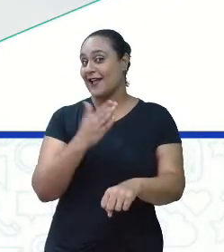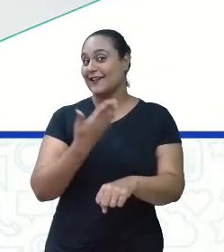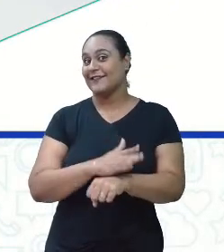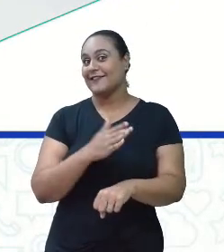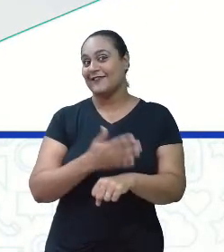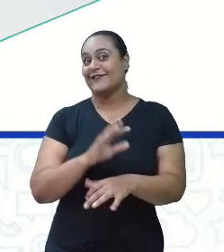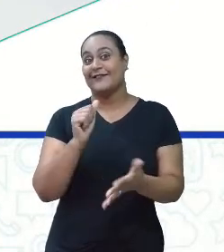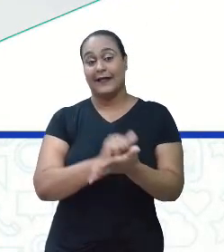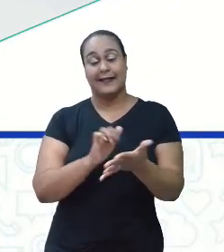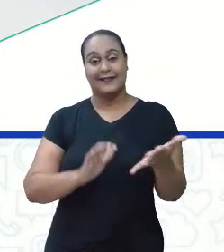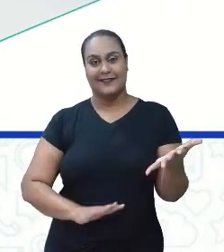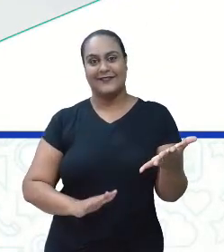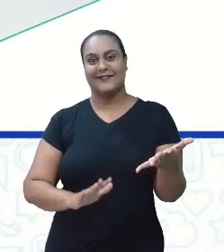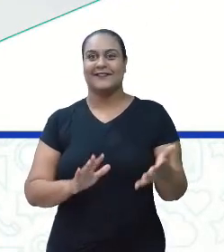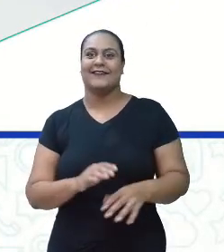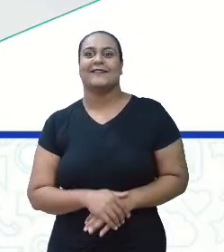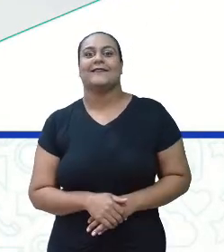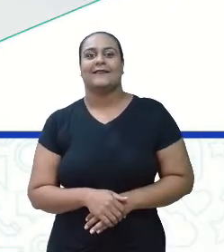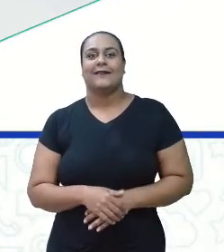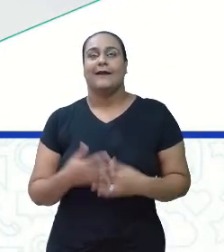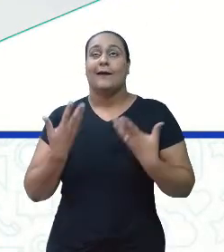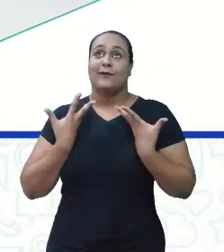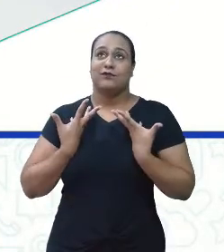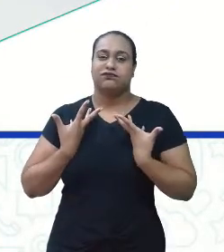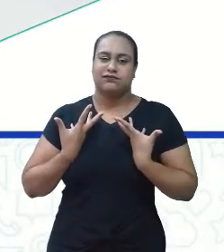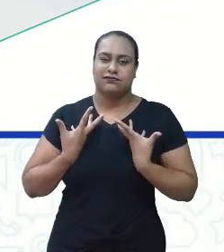atividade. Vamos lá. Recompondo.